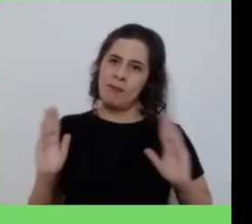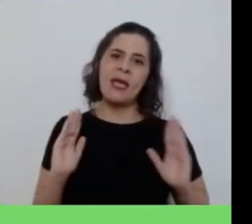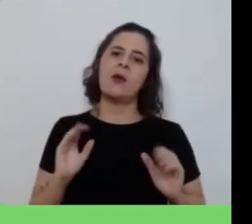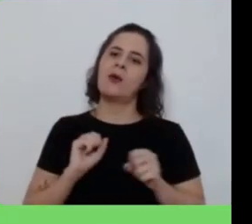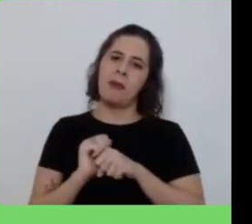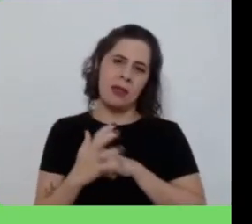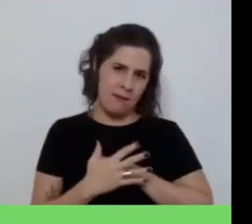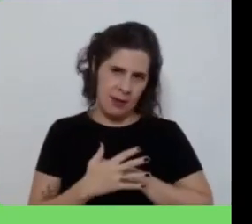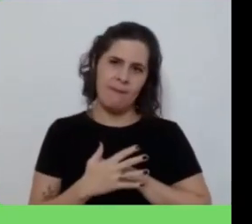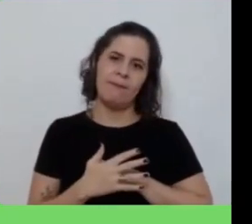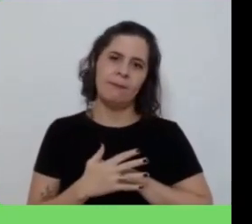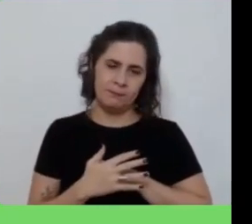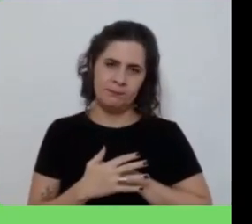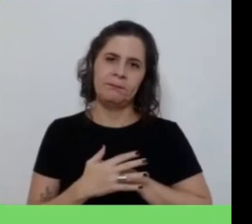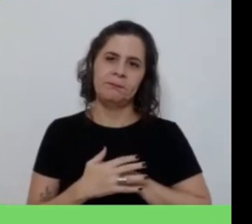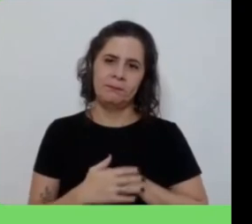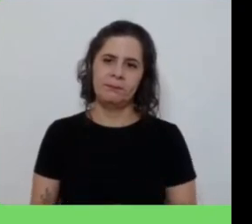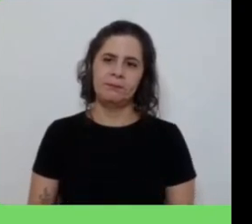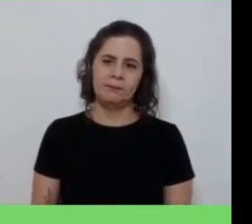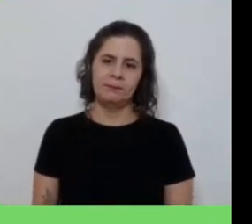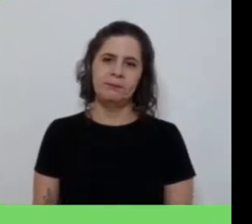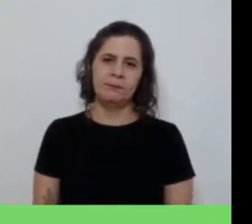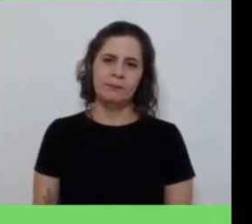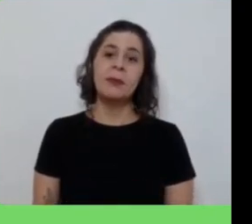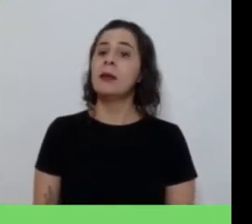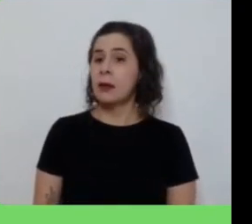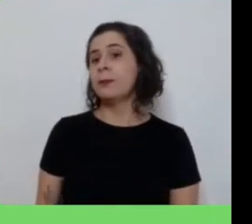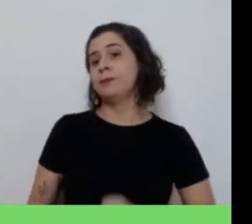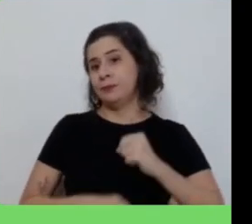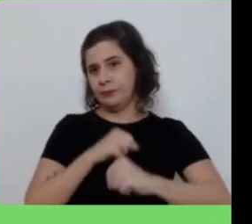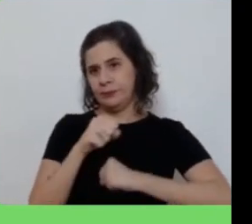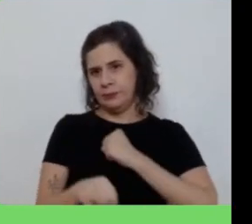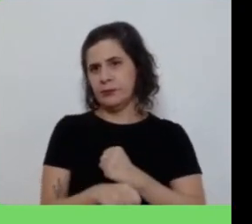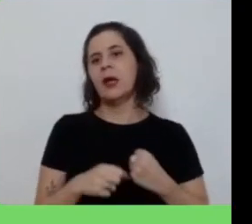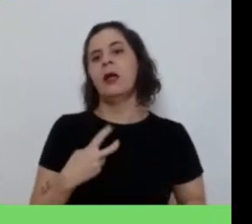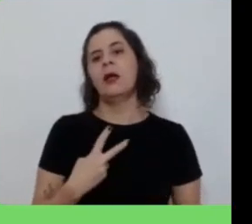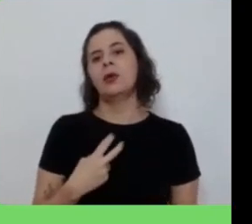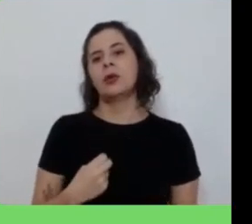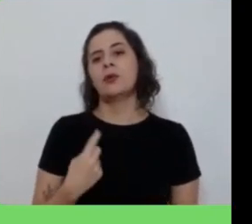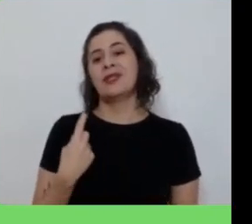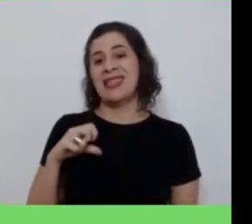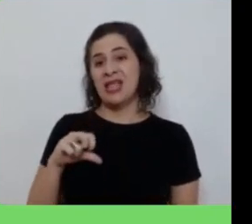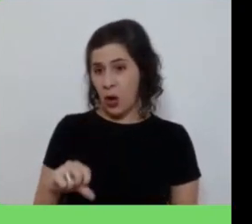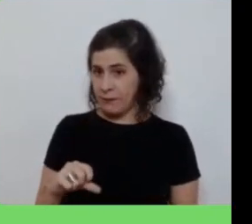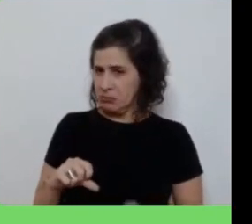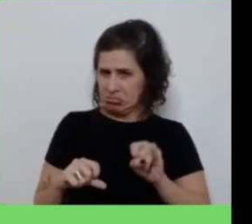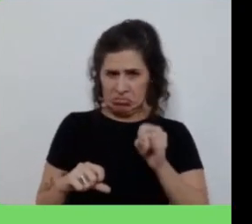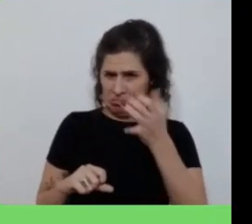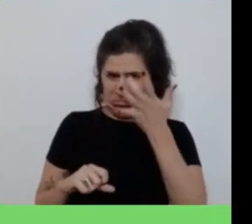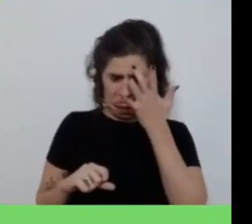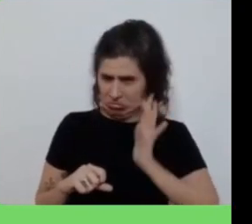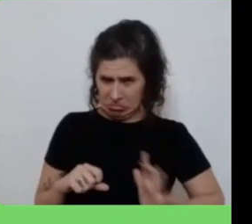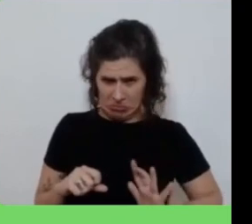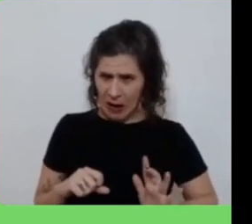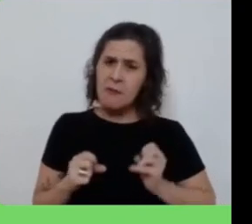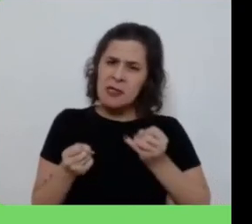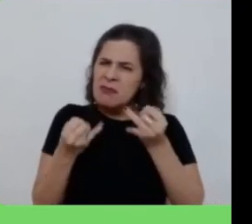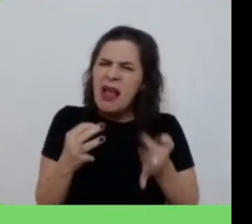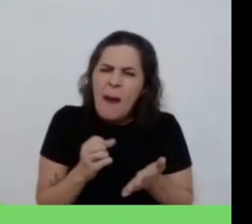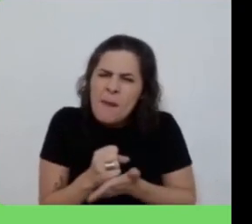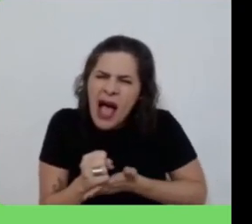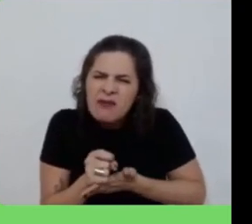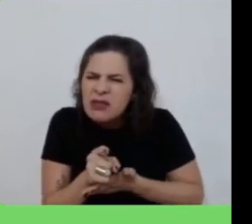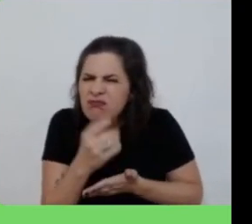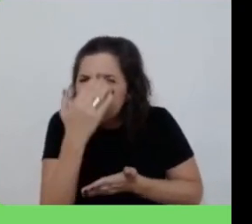pandemia Uhum Então em 2019 para quem não sabe explicando de uma maneira bem básica paraas pessoas que não entendem